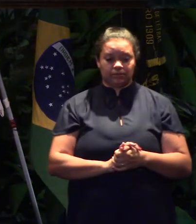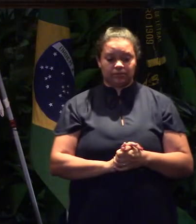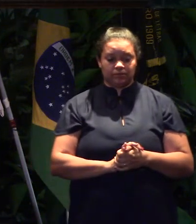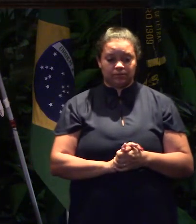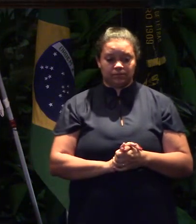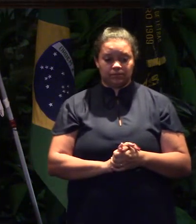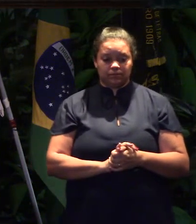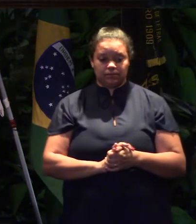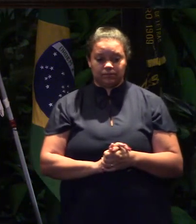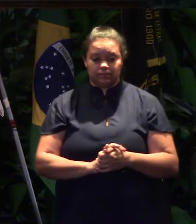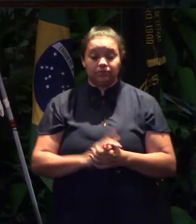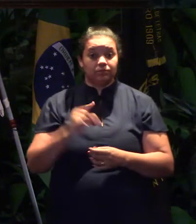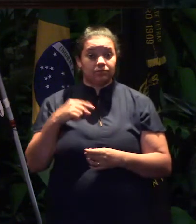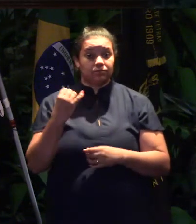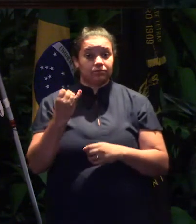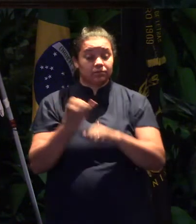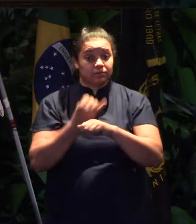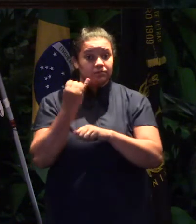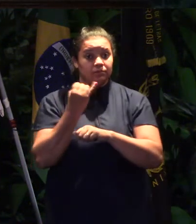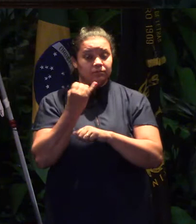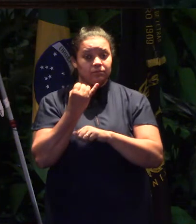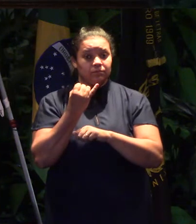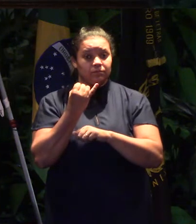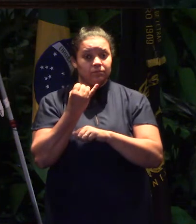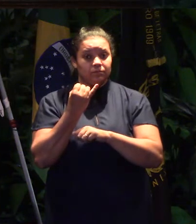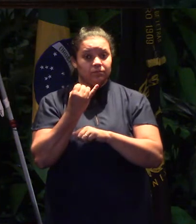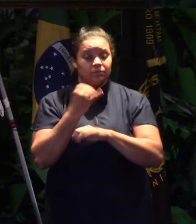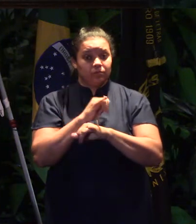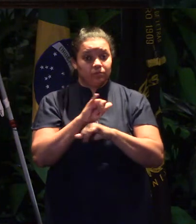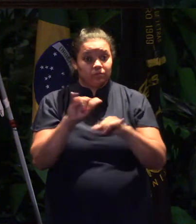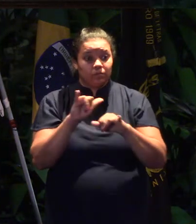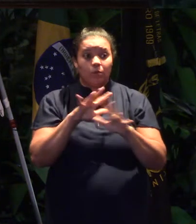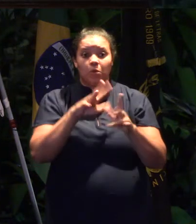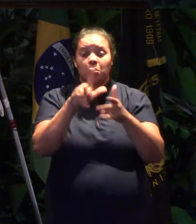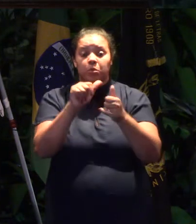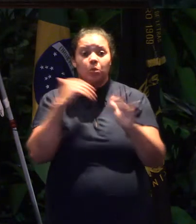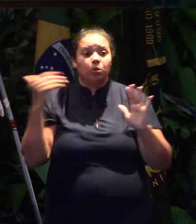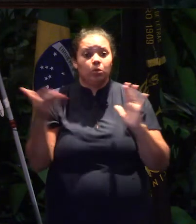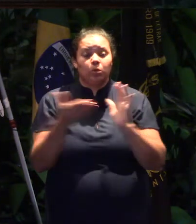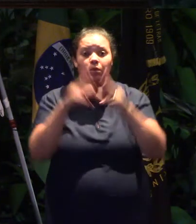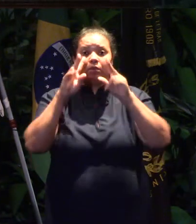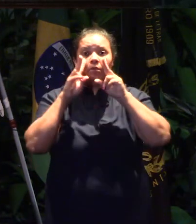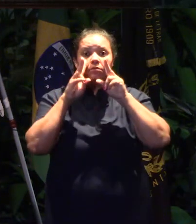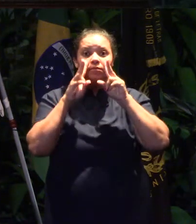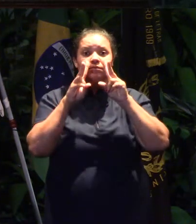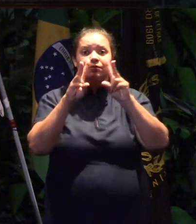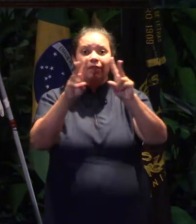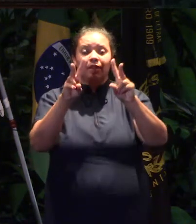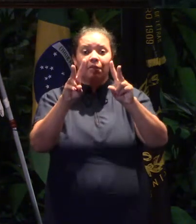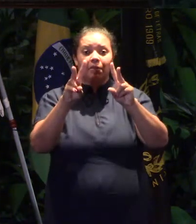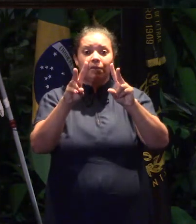É uma coisa interessante que nós vivemos hoje num mundo absolutamente visual, né? Assim, cada vez mais o apelo